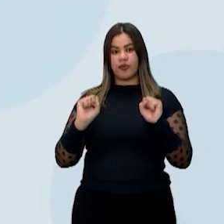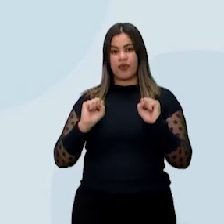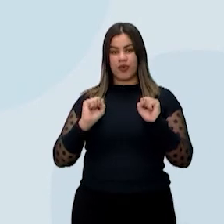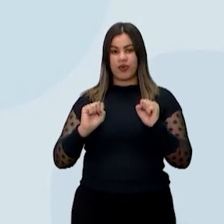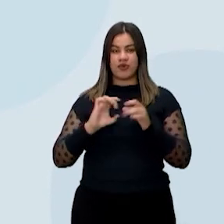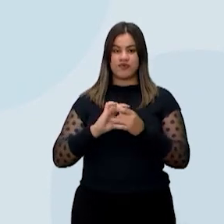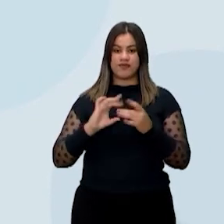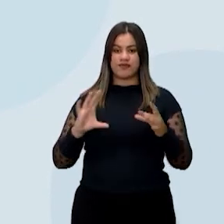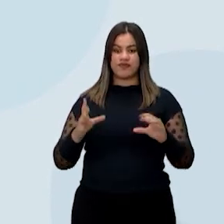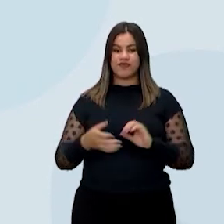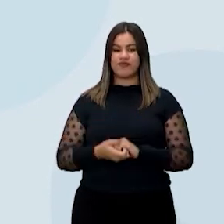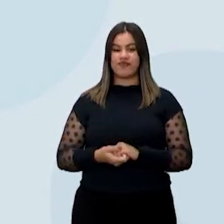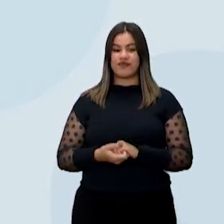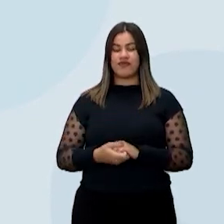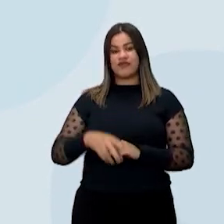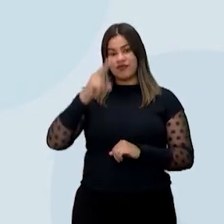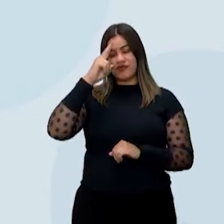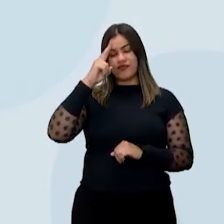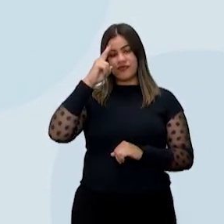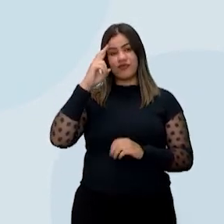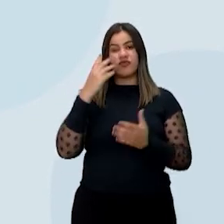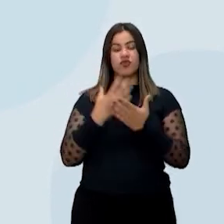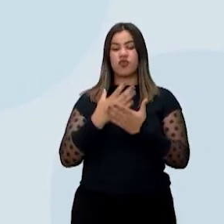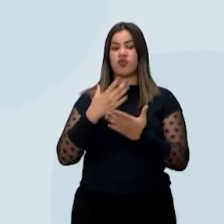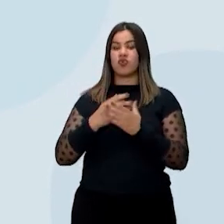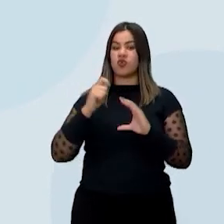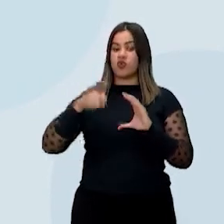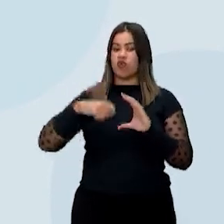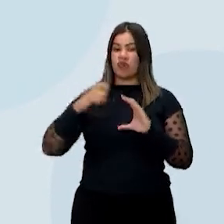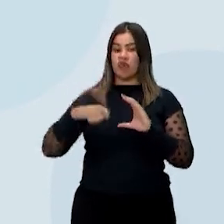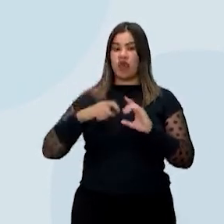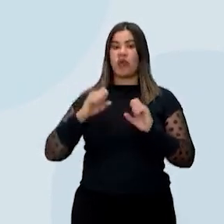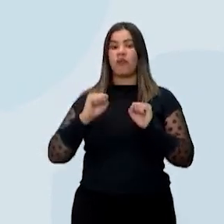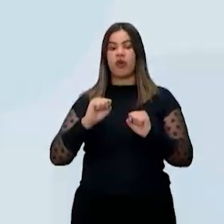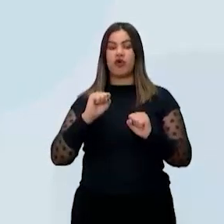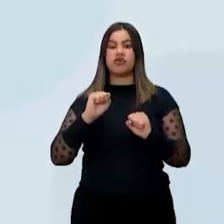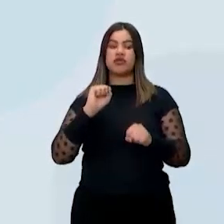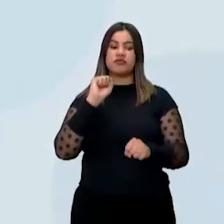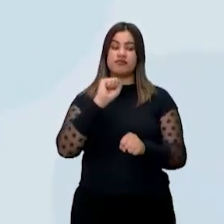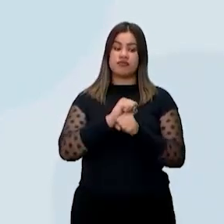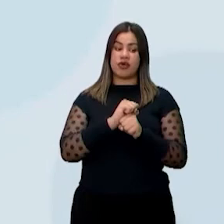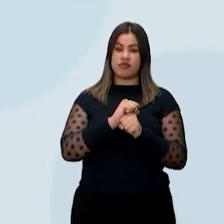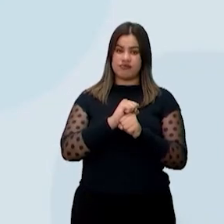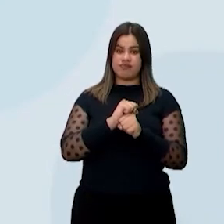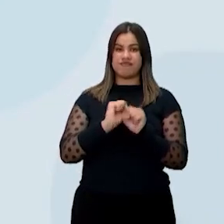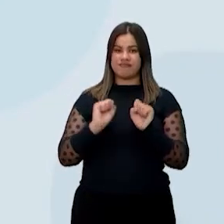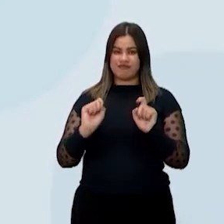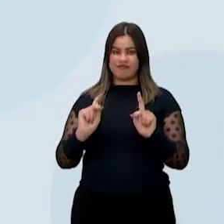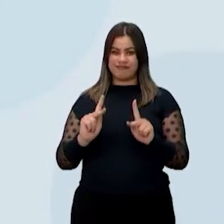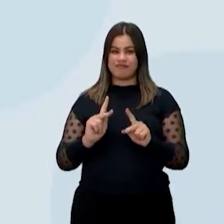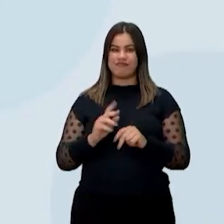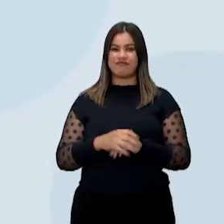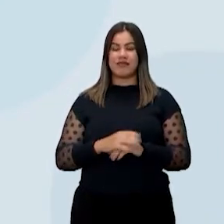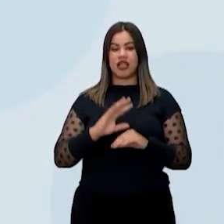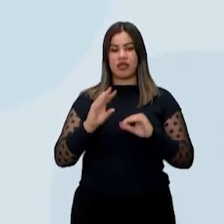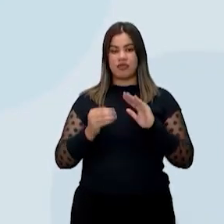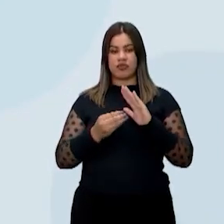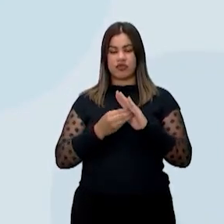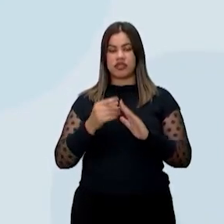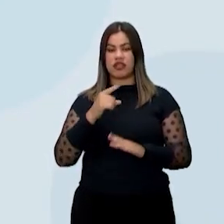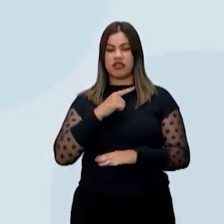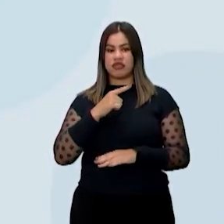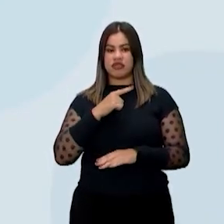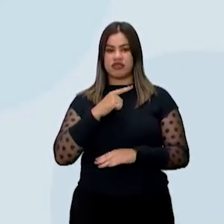foto aí, anote. Lembrando que essa aula é gravada, então vocês podem dando pausa aí sempre que você quiser, tá? Tá lá no repositório e